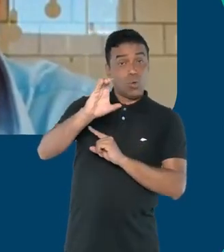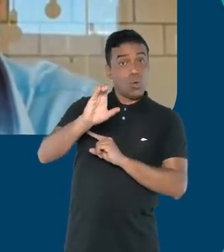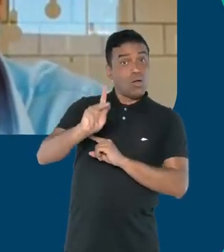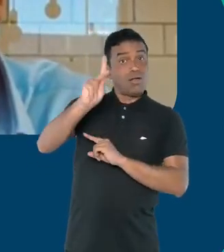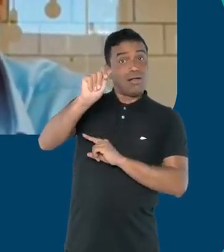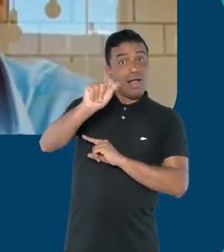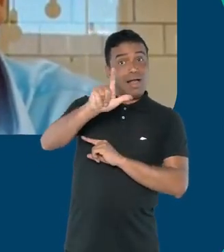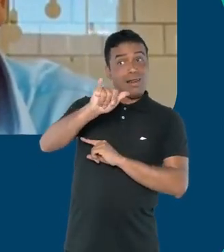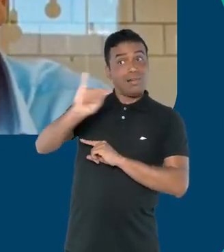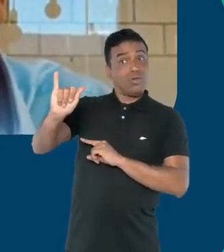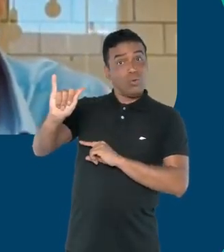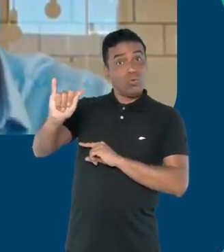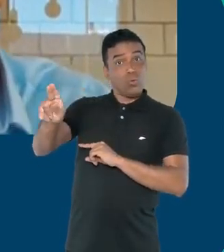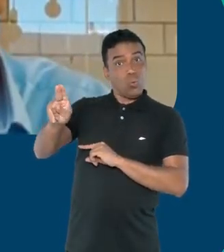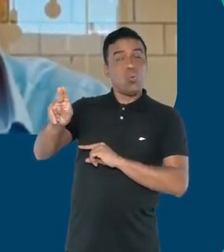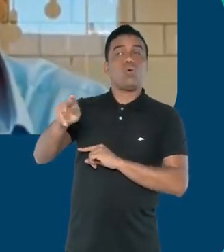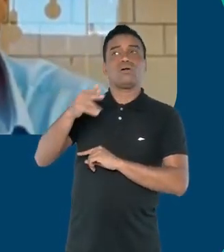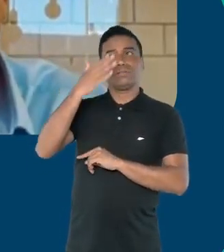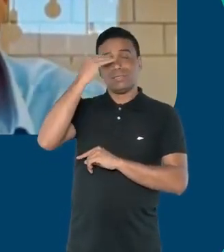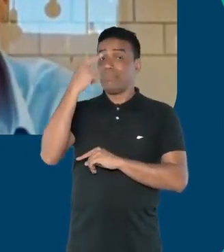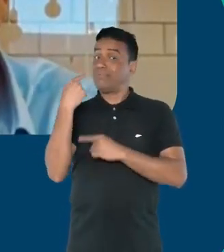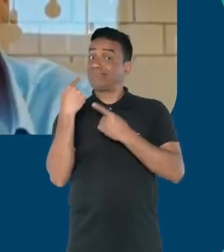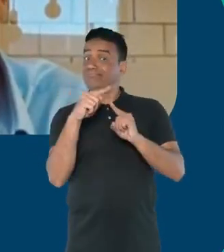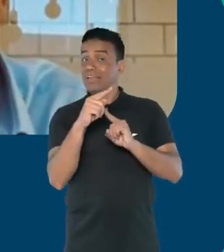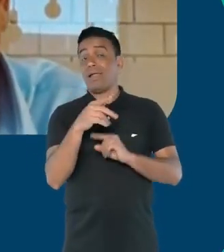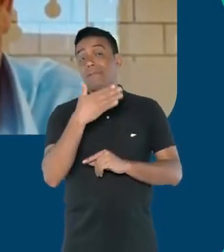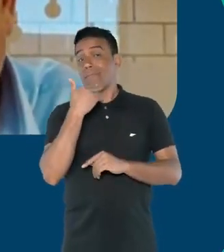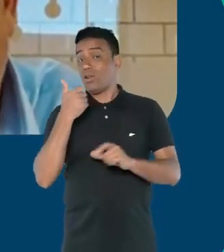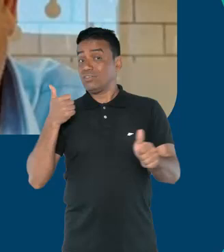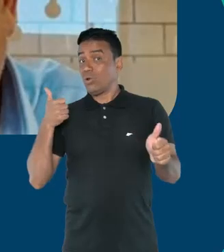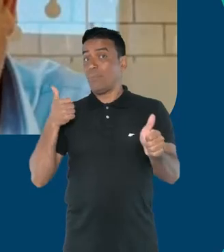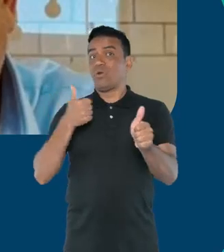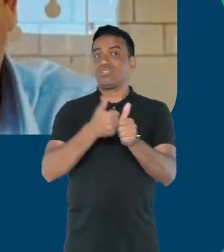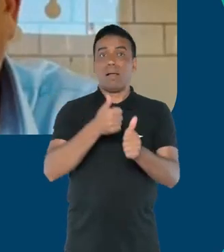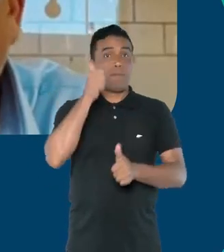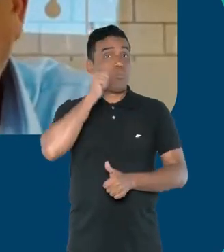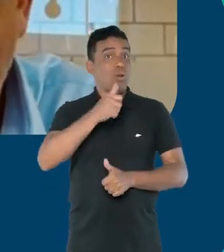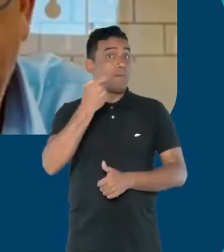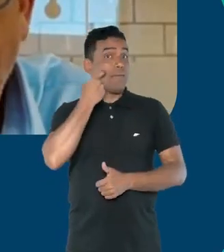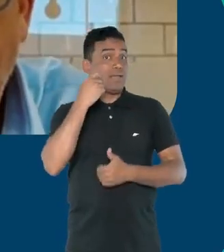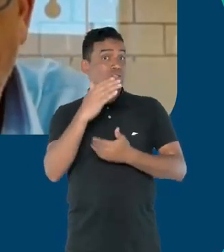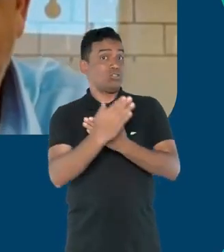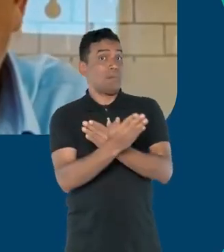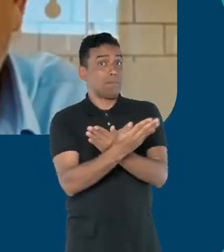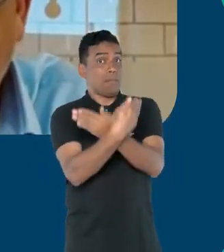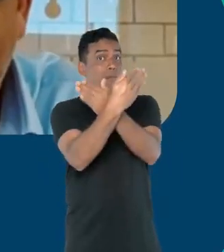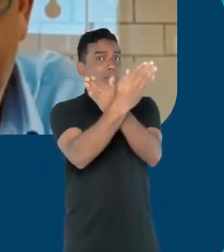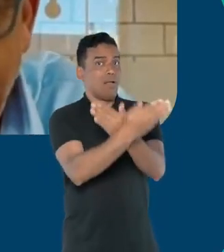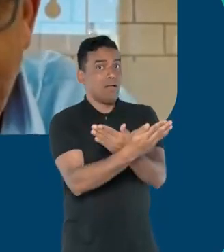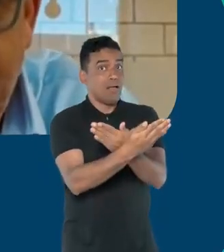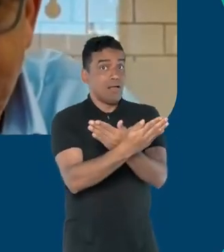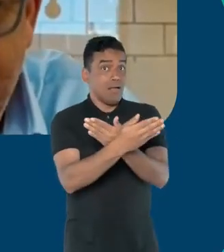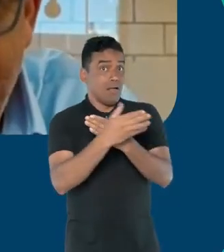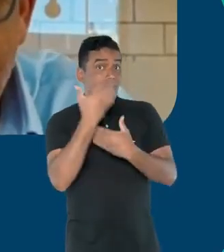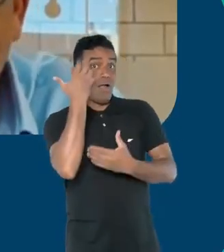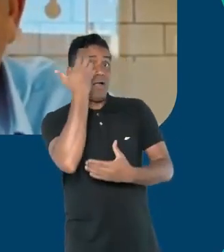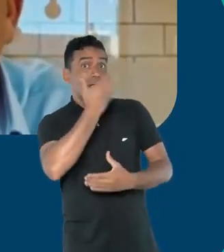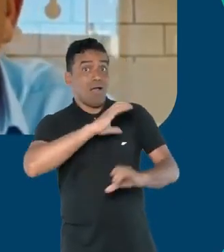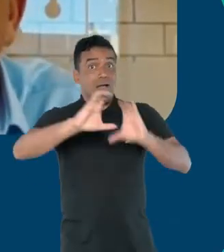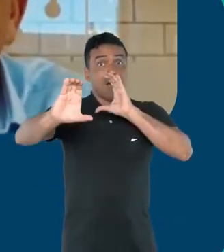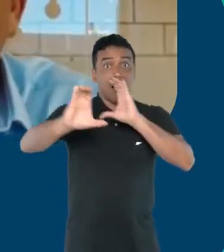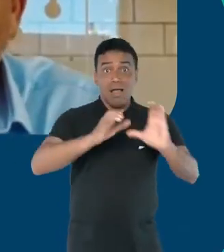fica sabendo que é melhor ele não se aproximar das sereias e muito menos ouvir o canto delas,